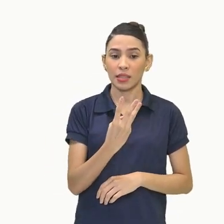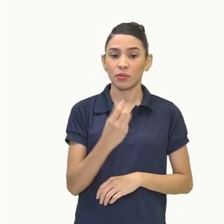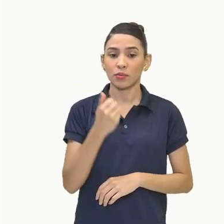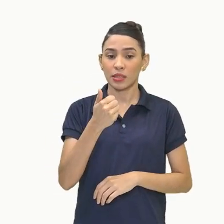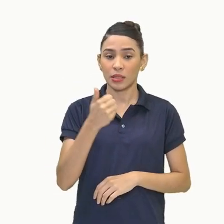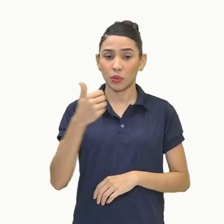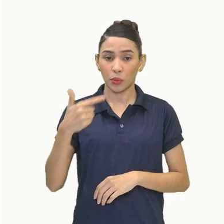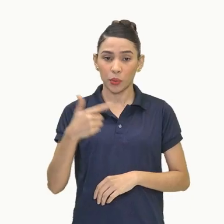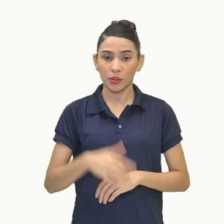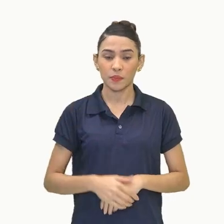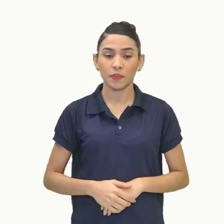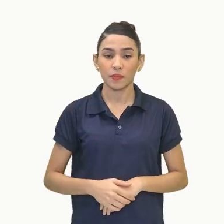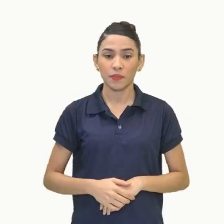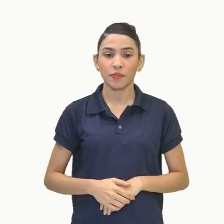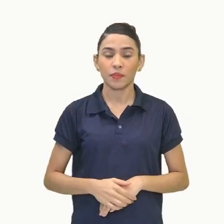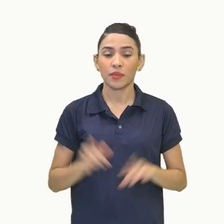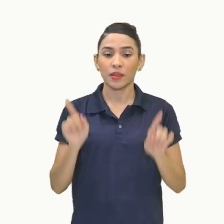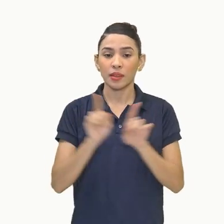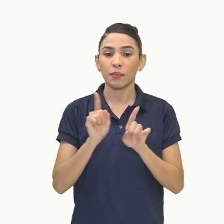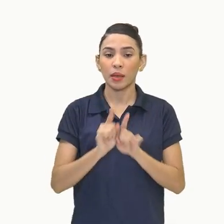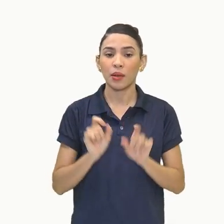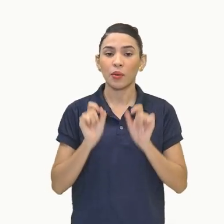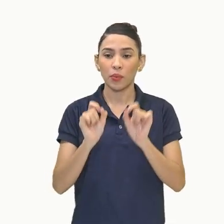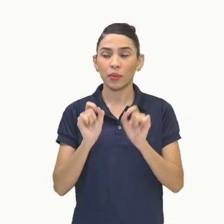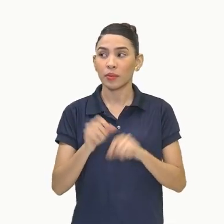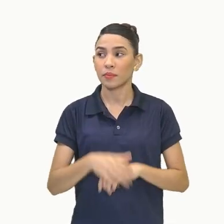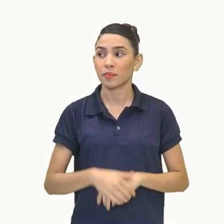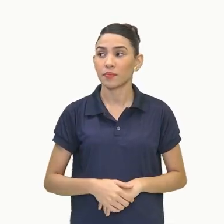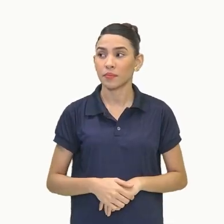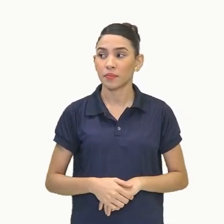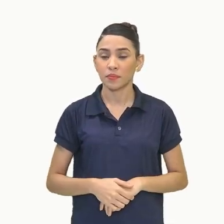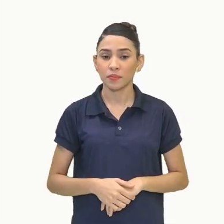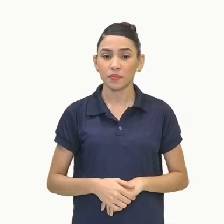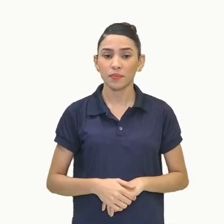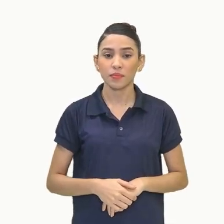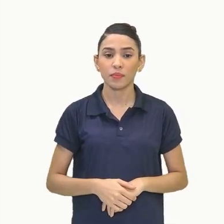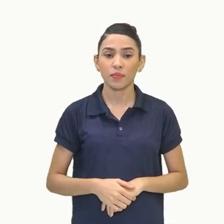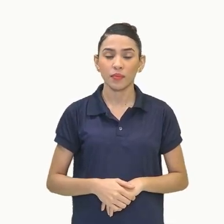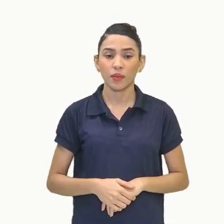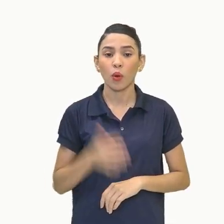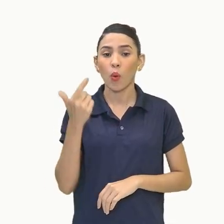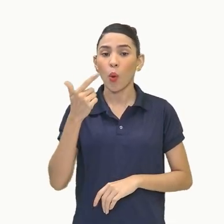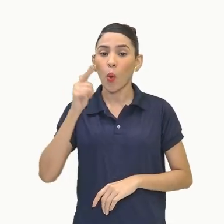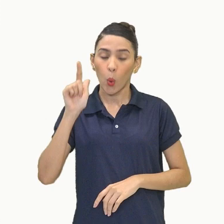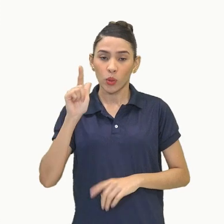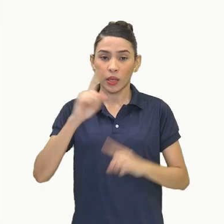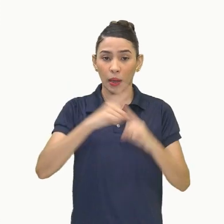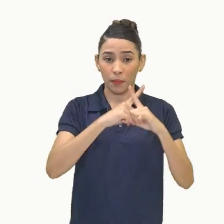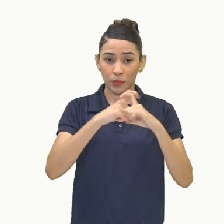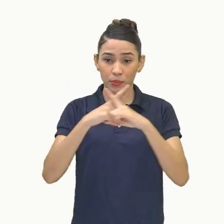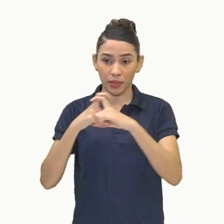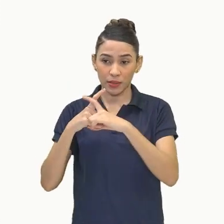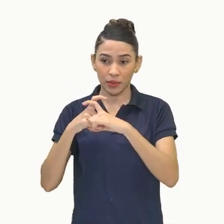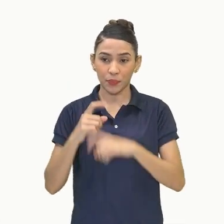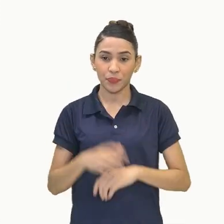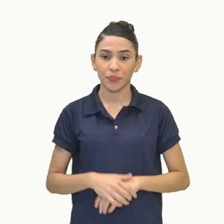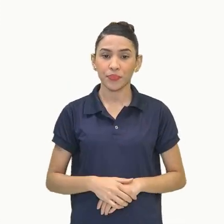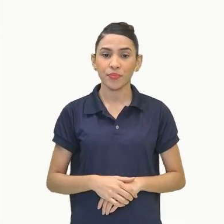312. Vamos pegar aqui mais uma multiplicação.